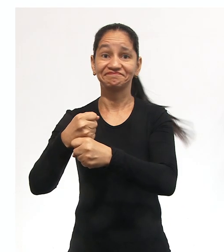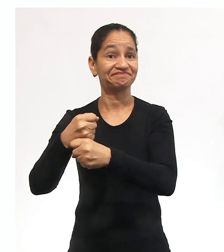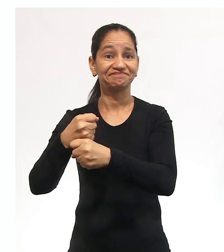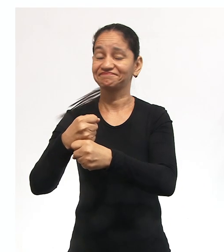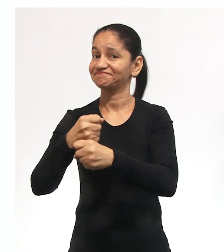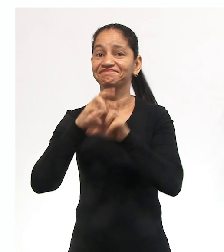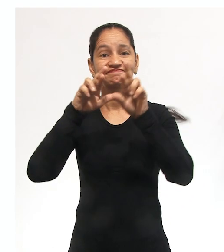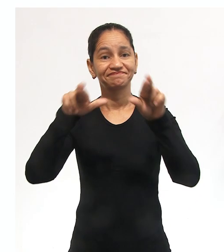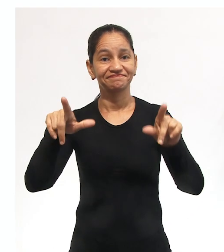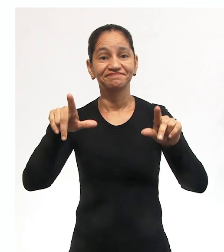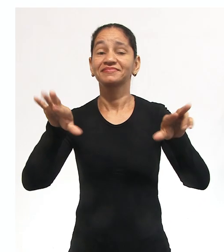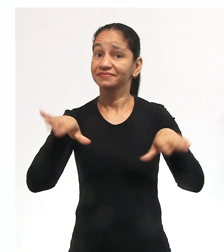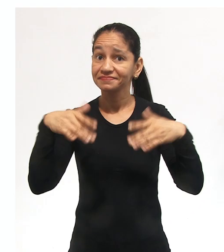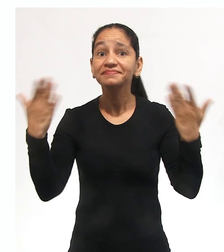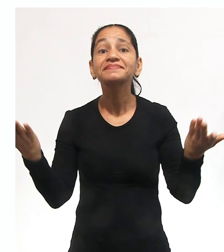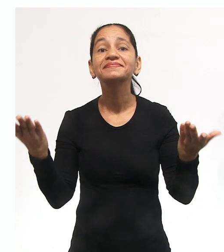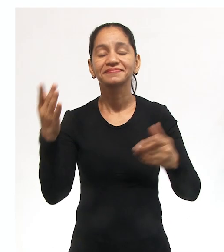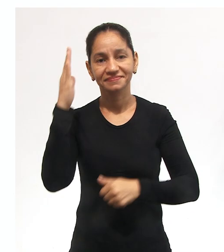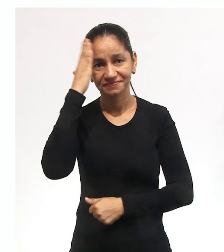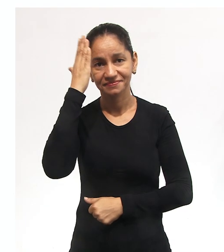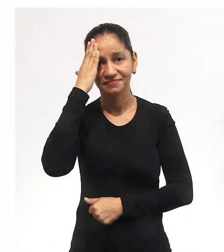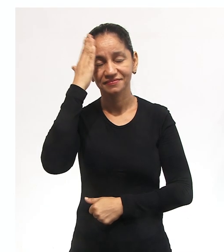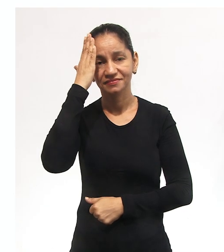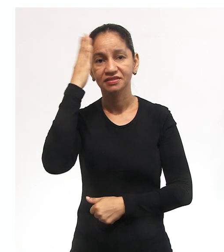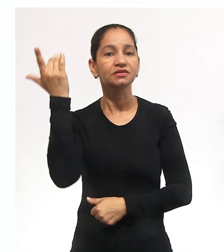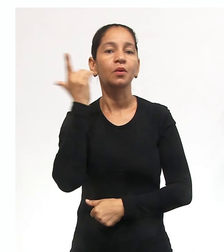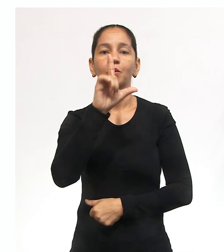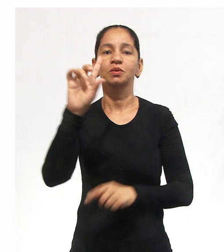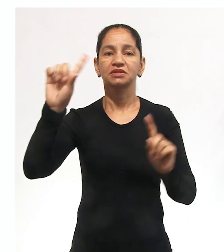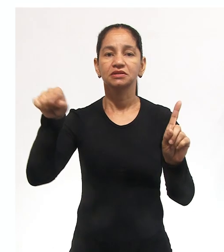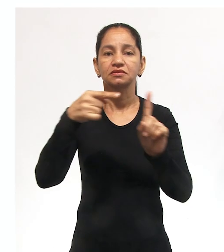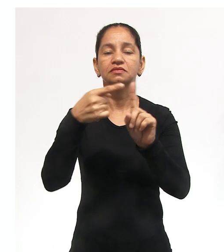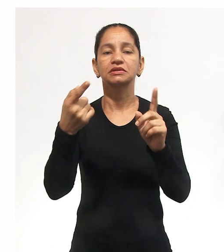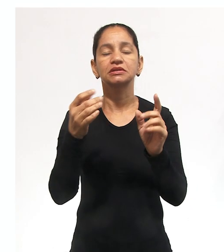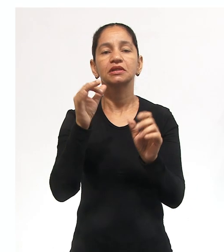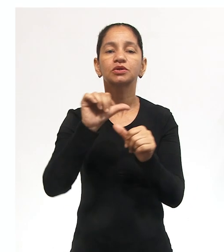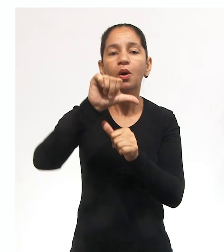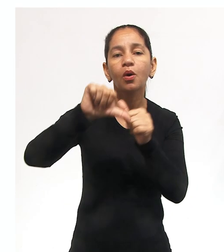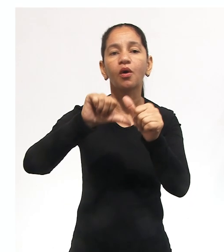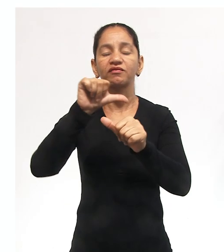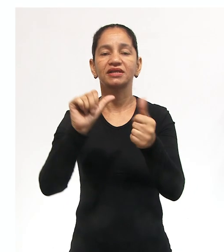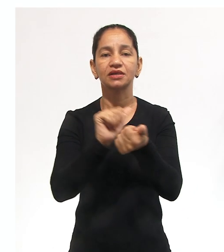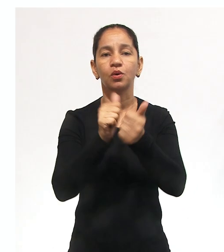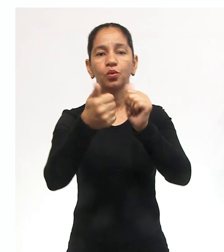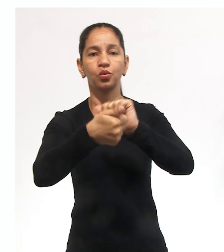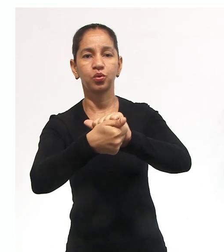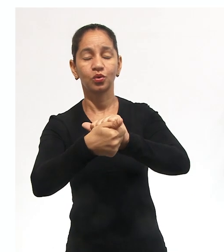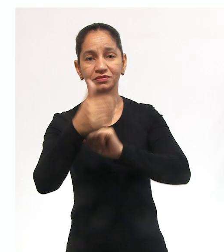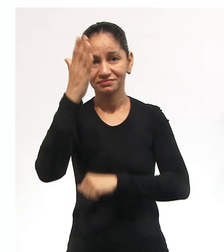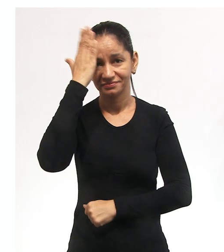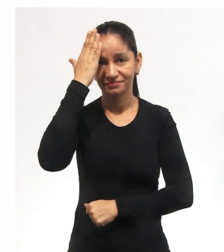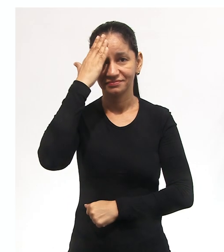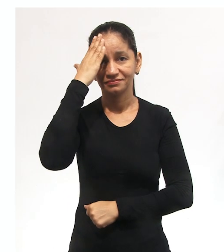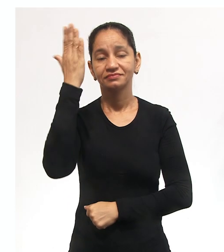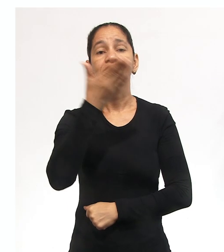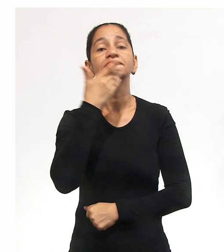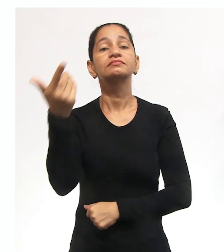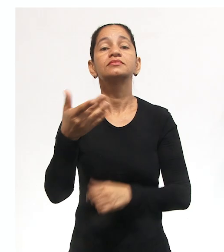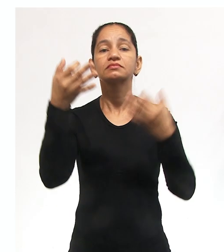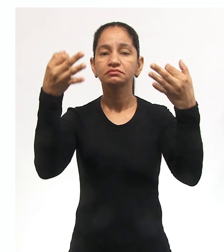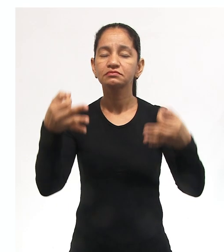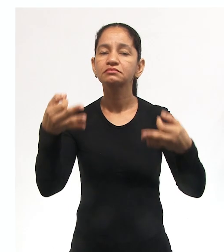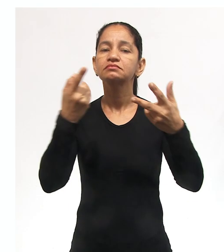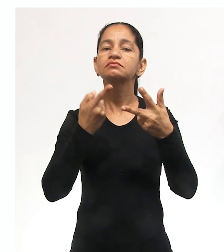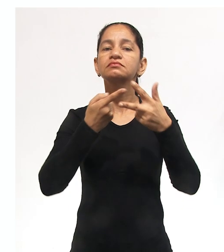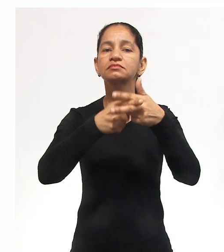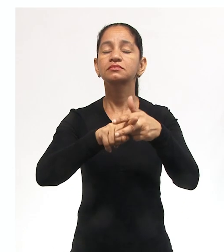juros anual de 12% ao ano. Eu não consigo fazer essa alteração. Por isso que na última aula eu falei que era melhor nós fazermos a